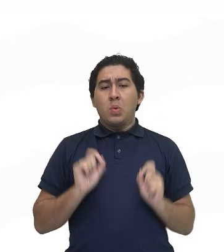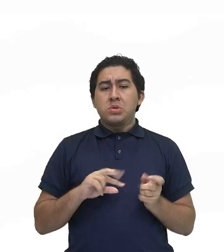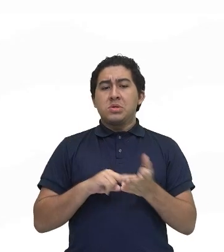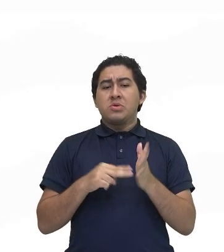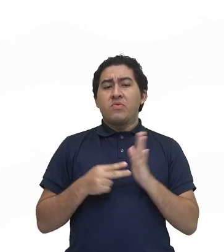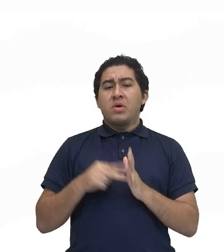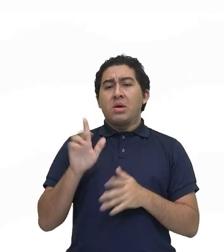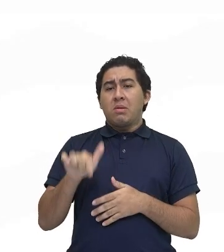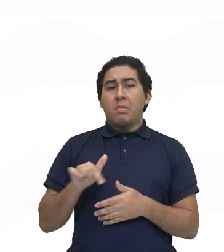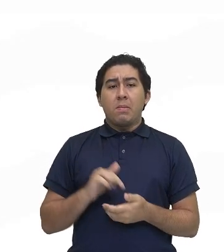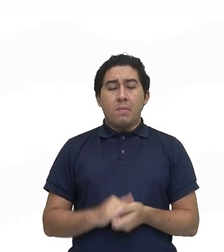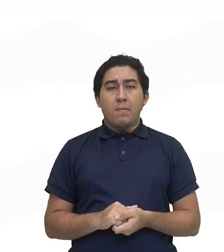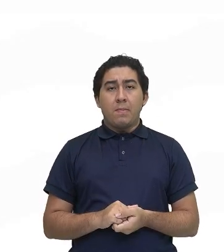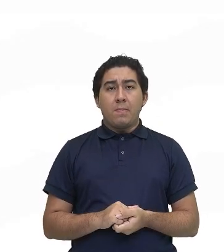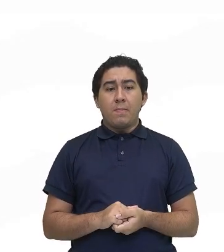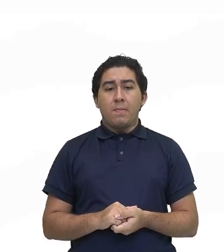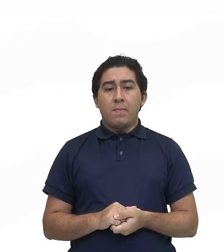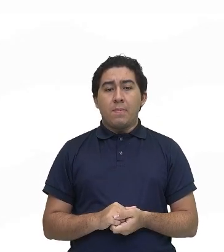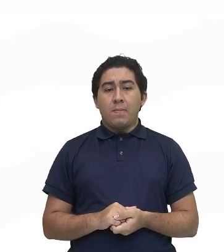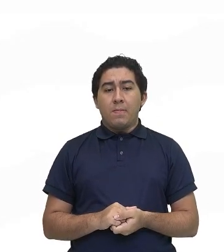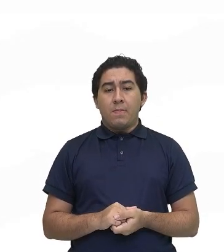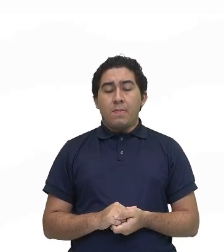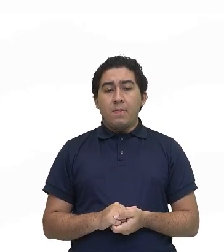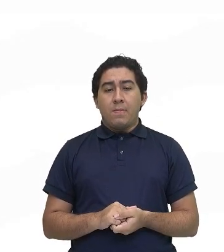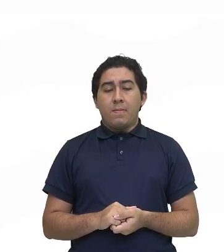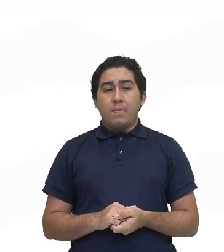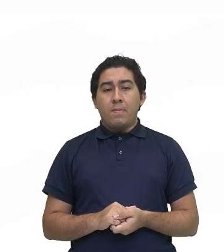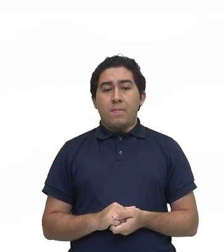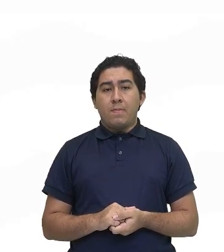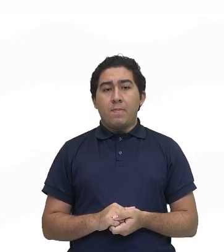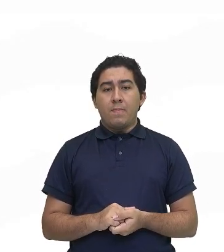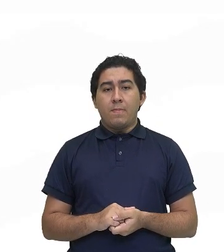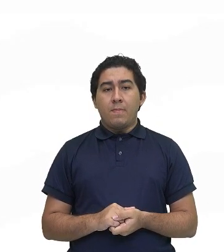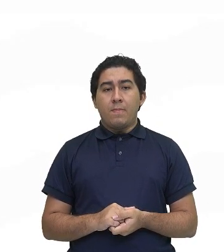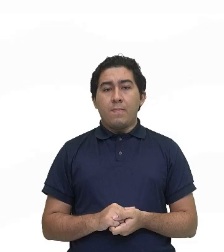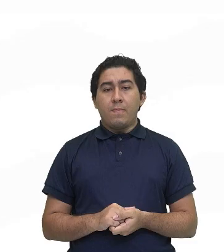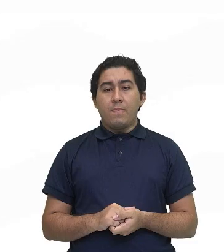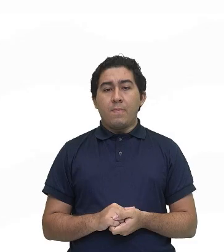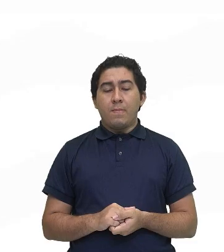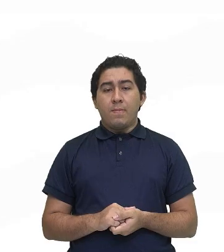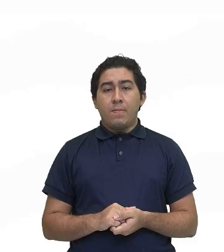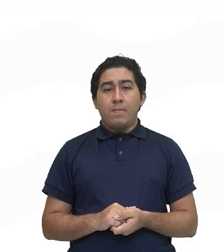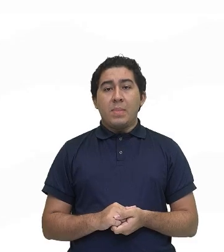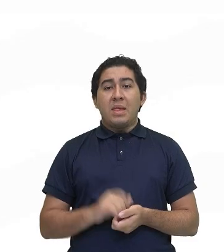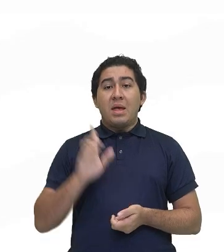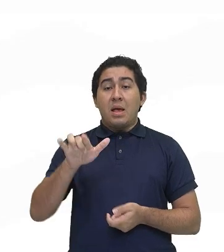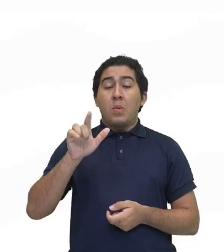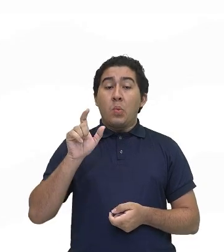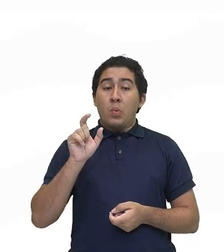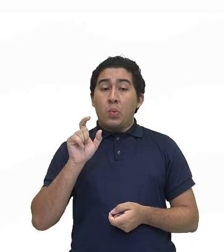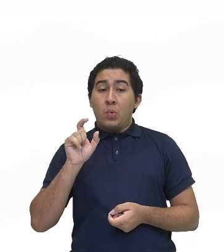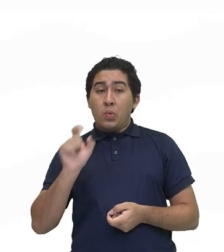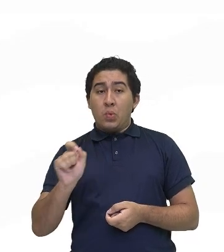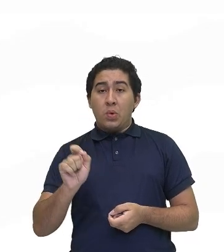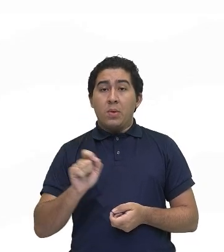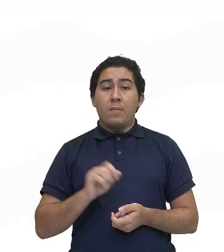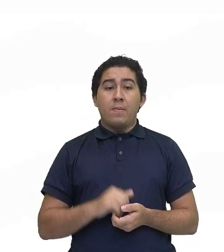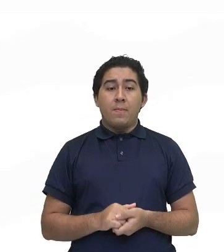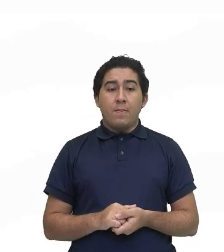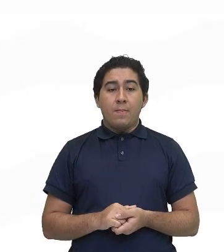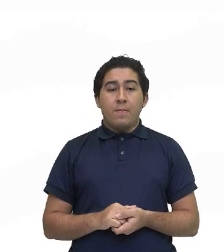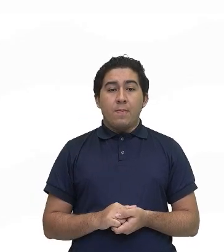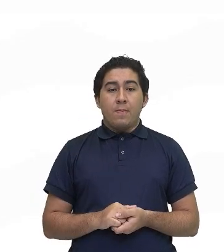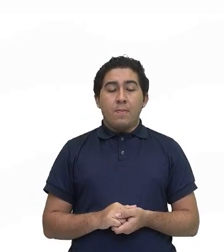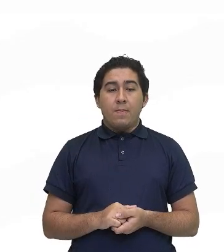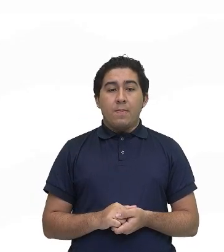evolução estelar? A evolução estelar nada mais é do que a soma